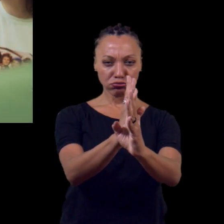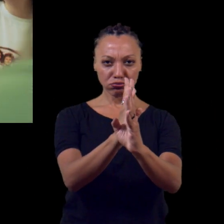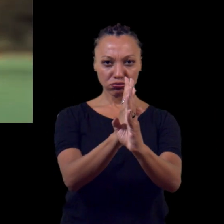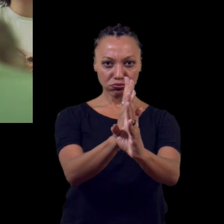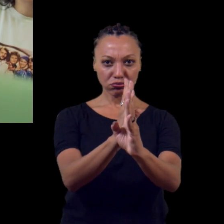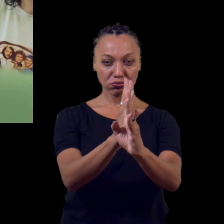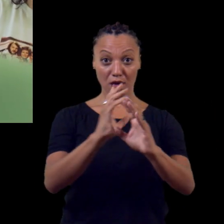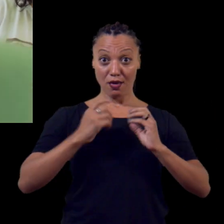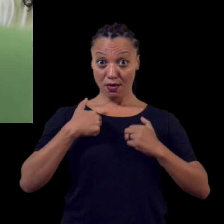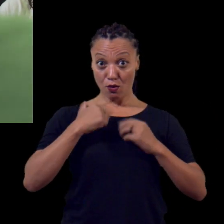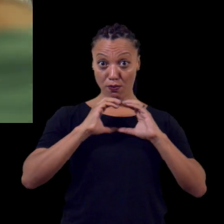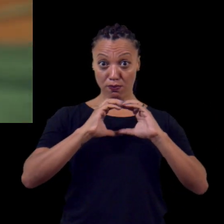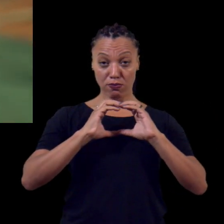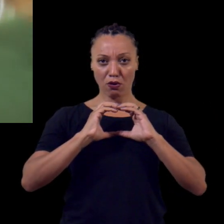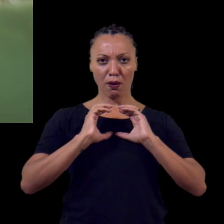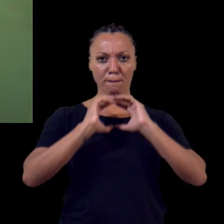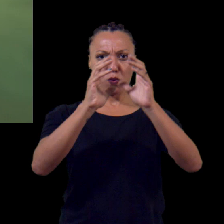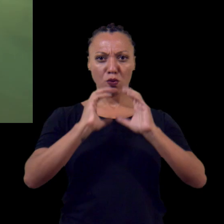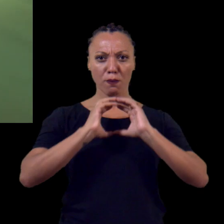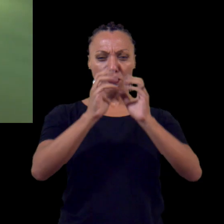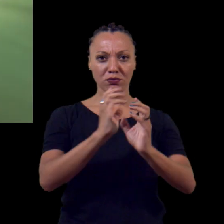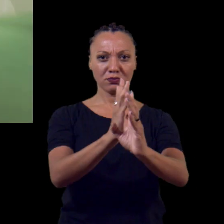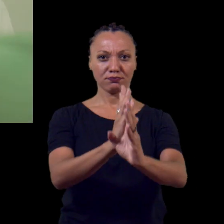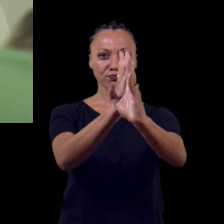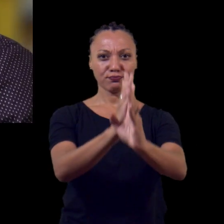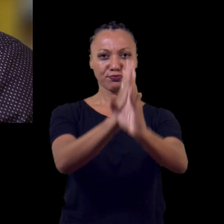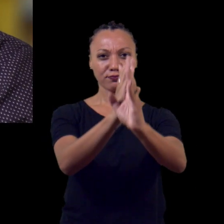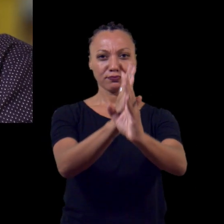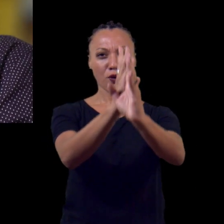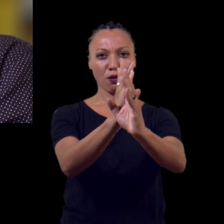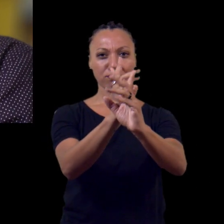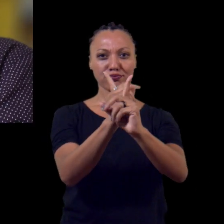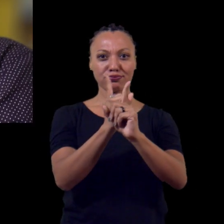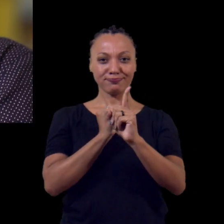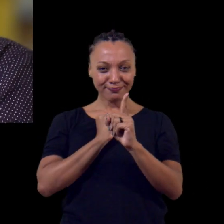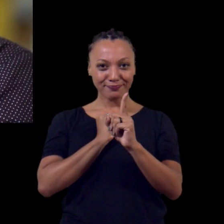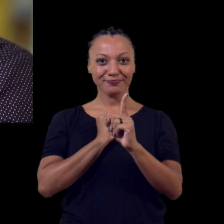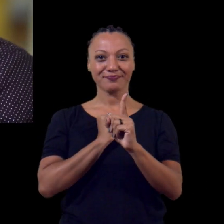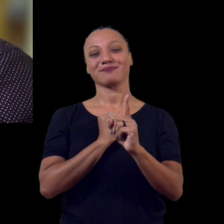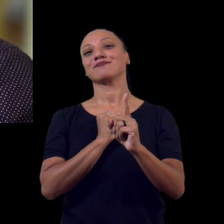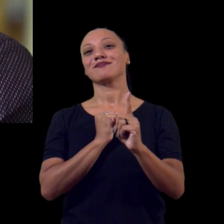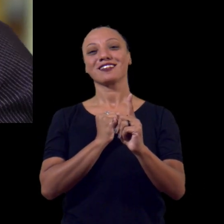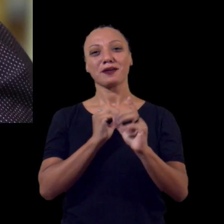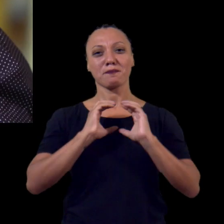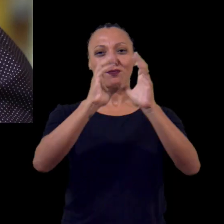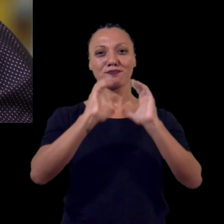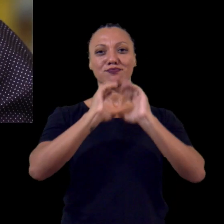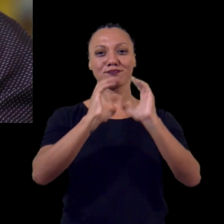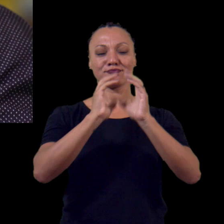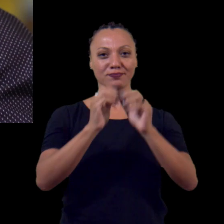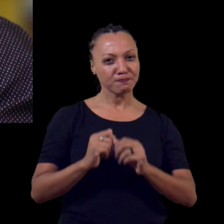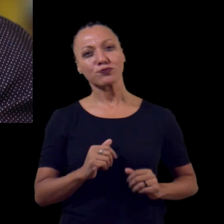Ele cabeceava e ia pro fim da fila, fazendo assim com todos. No próximo treino eu afastava 1 metro. Mais 1